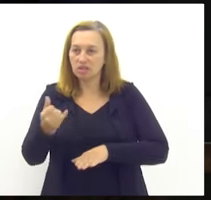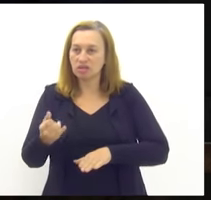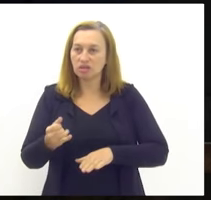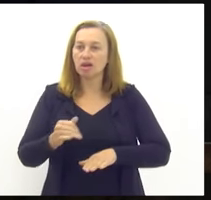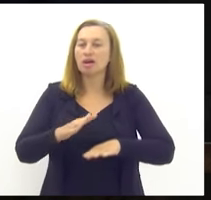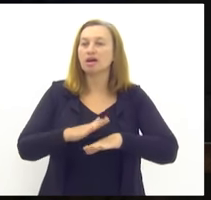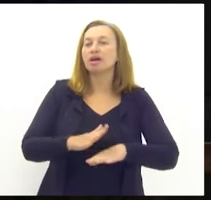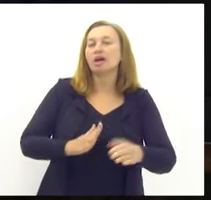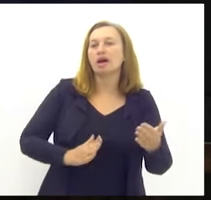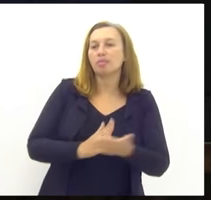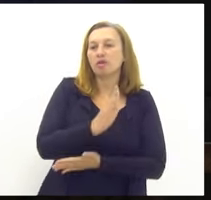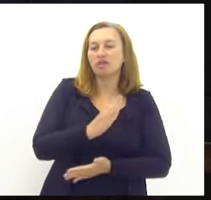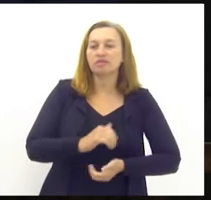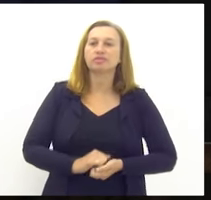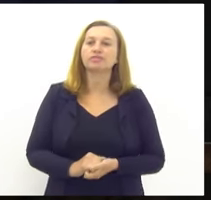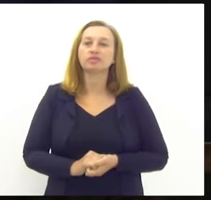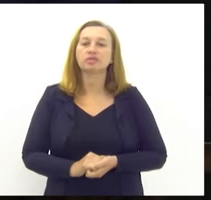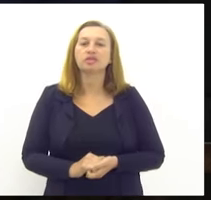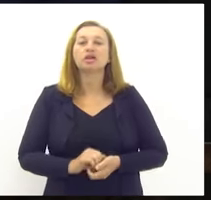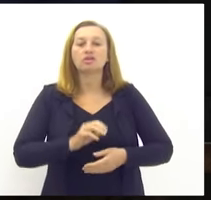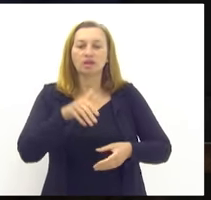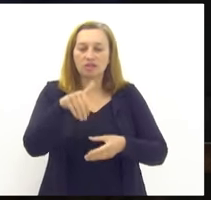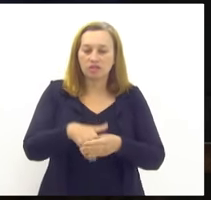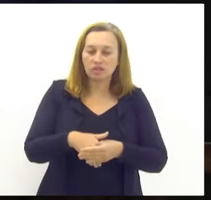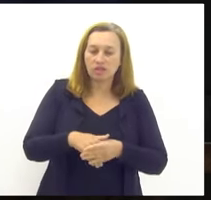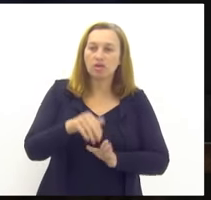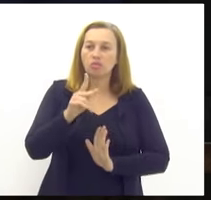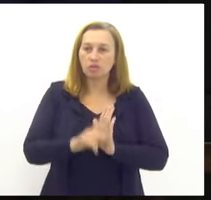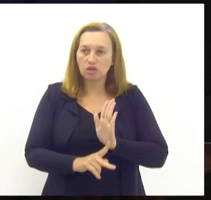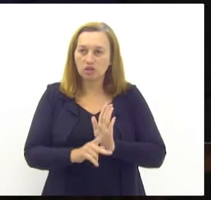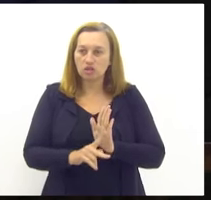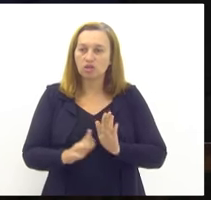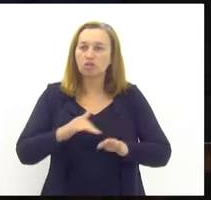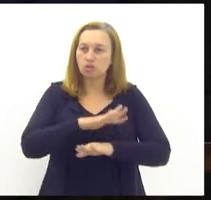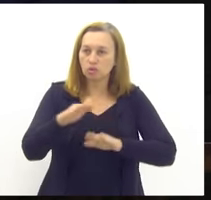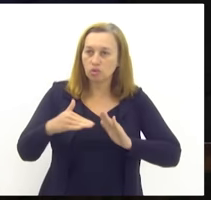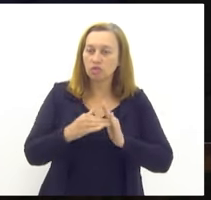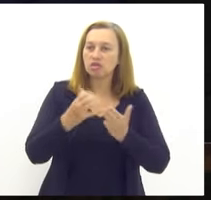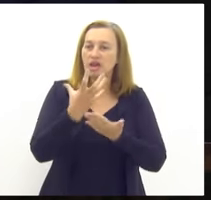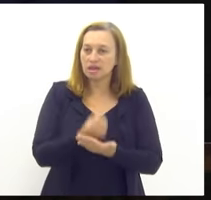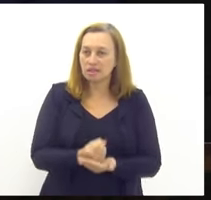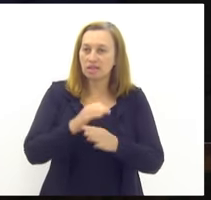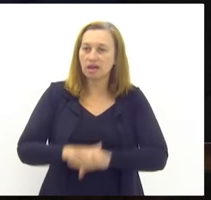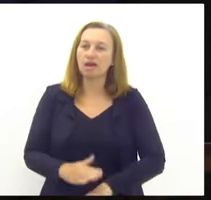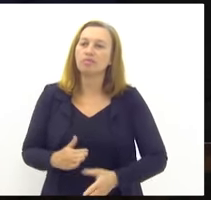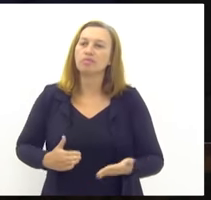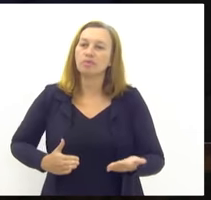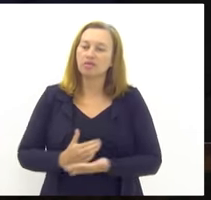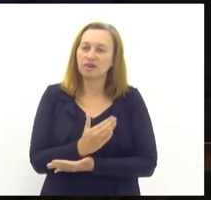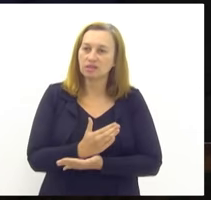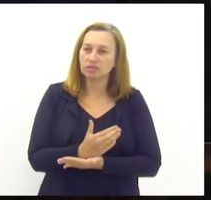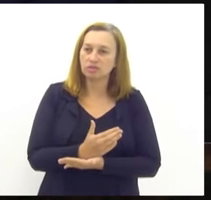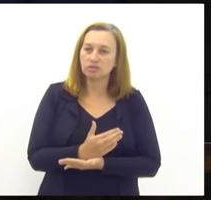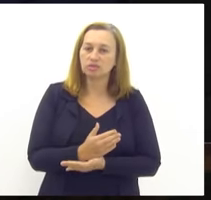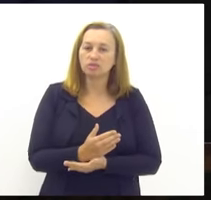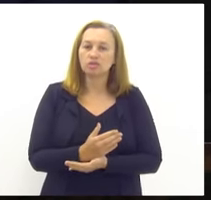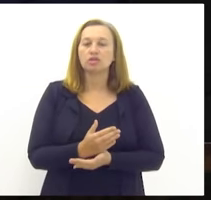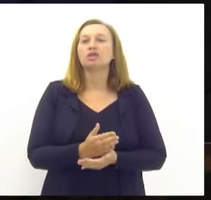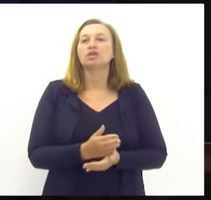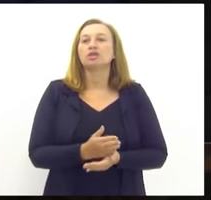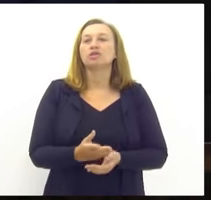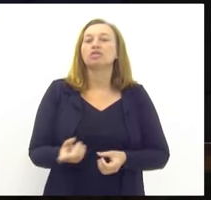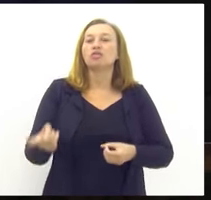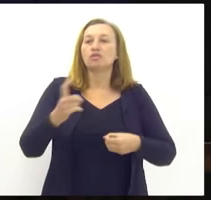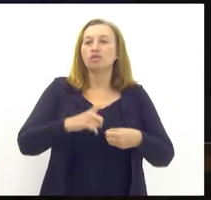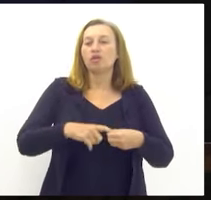comão aprovado em votação projeto assim emendado senhores permane comistão aprovado vai redação do